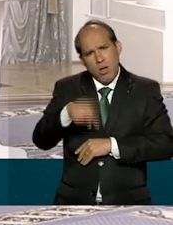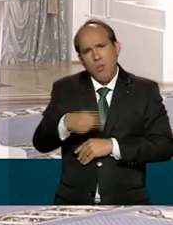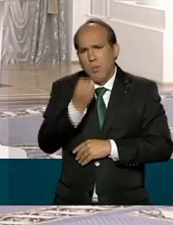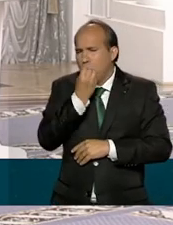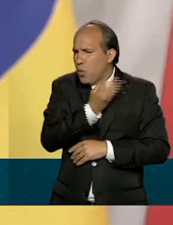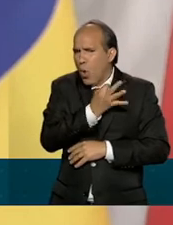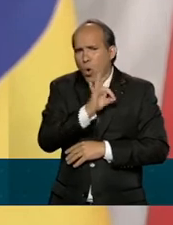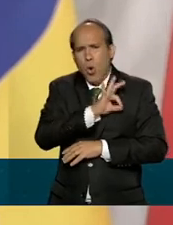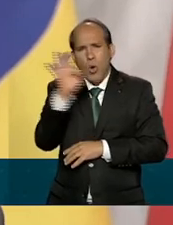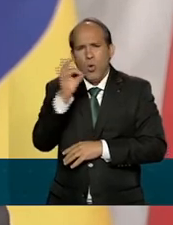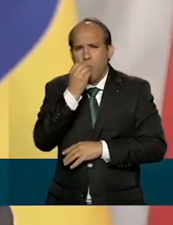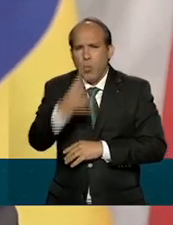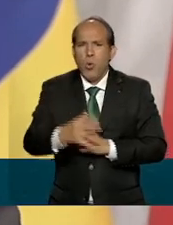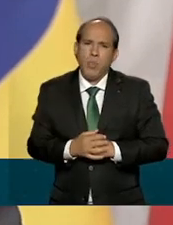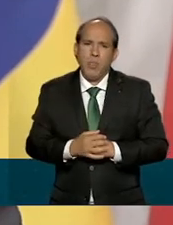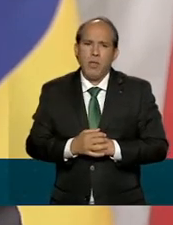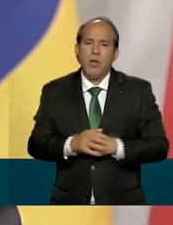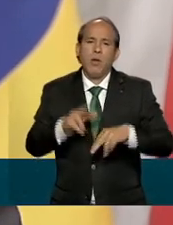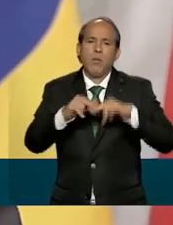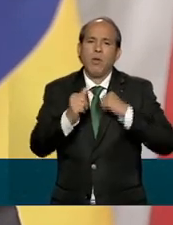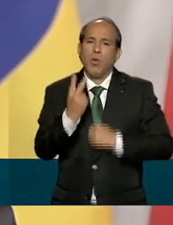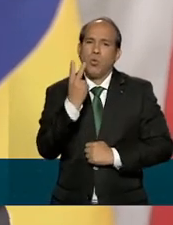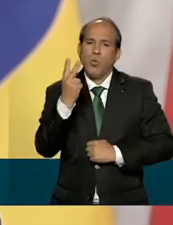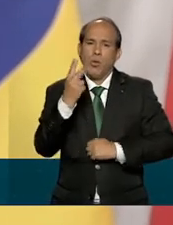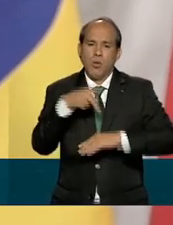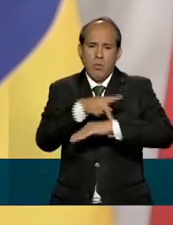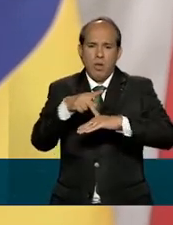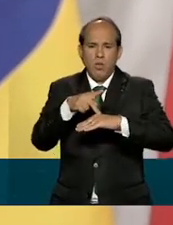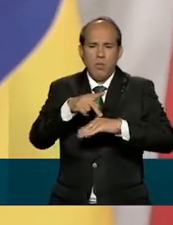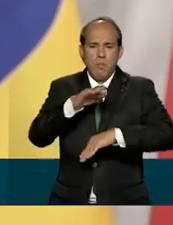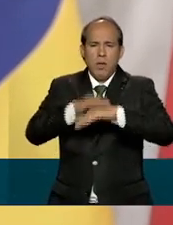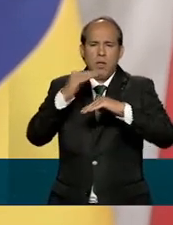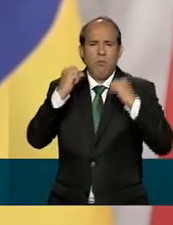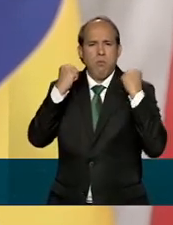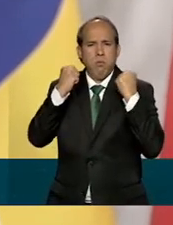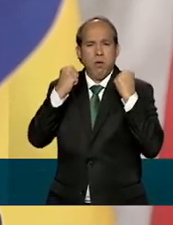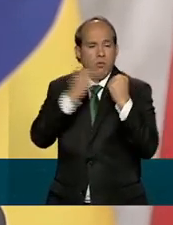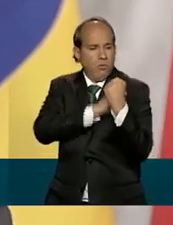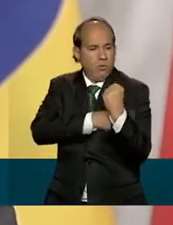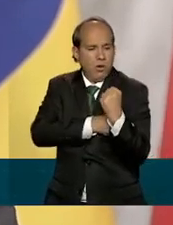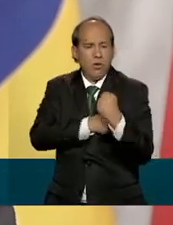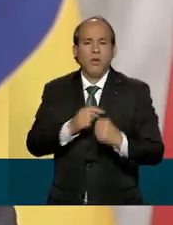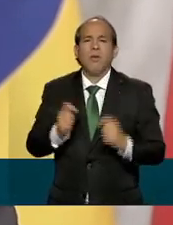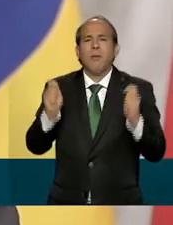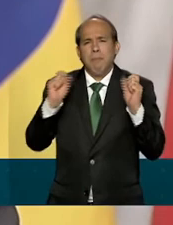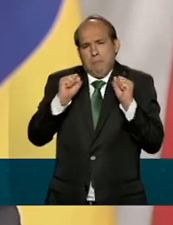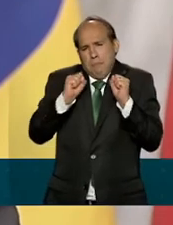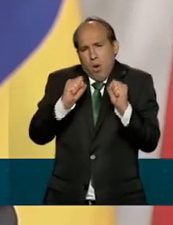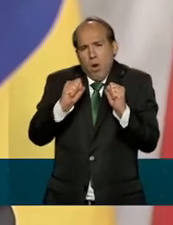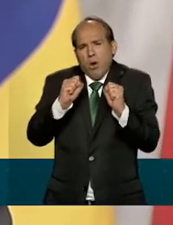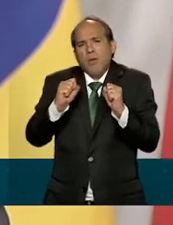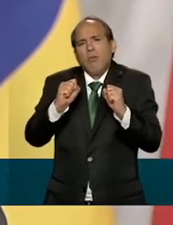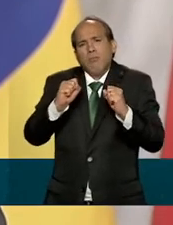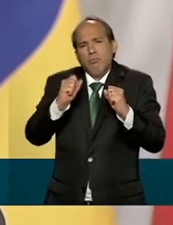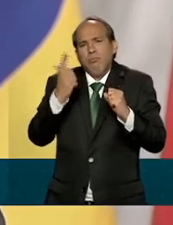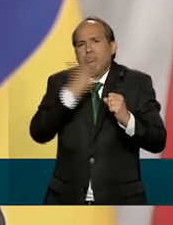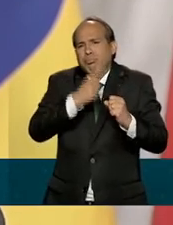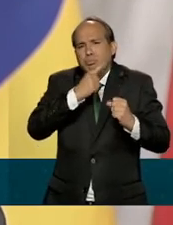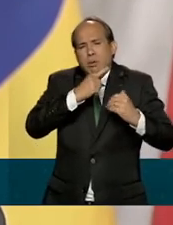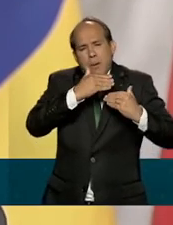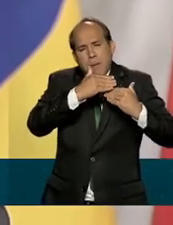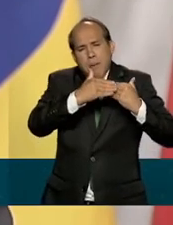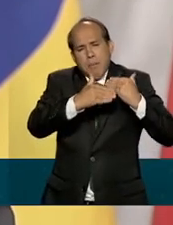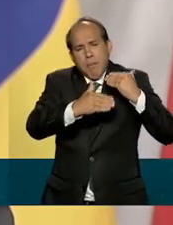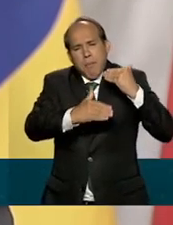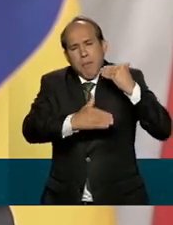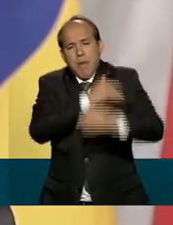profícuo. É sinal que duas grandes potências têm muito a avançar,